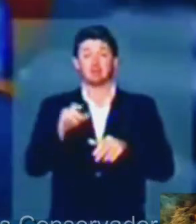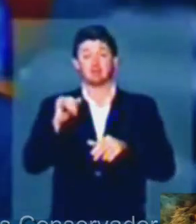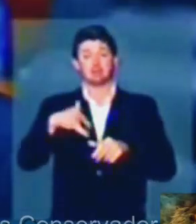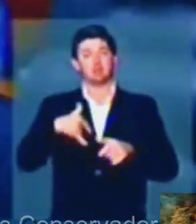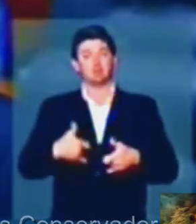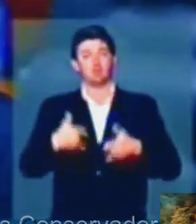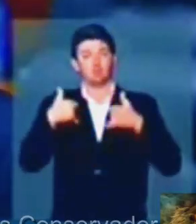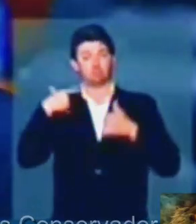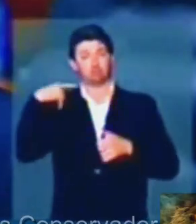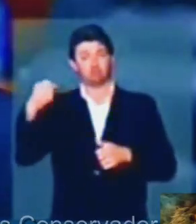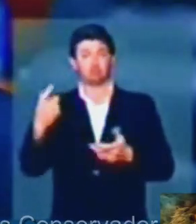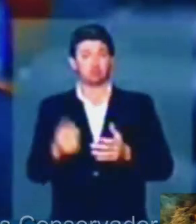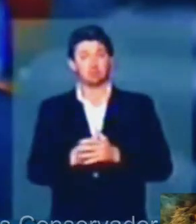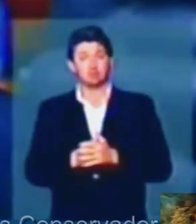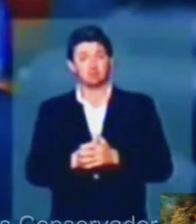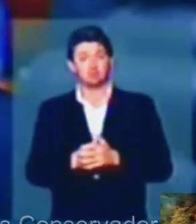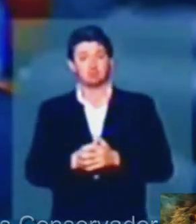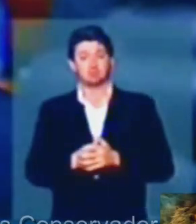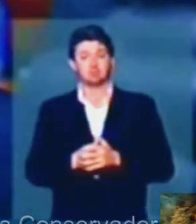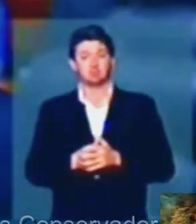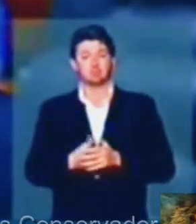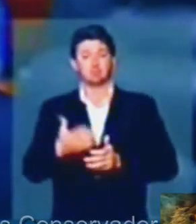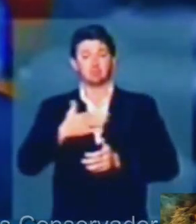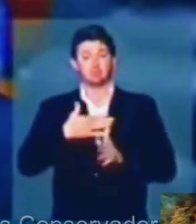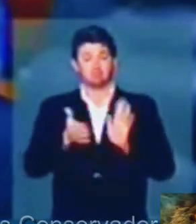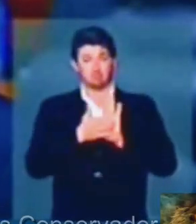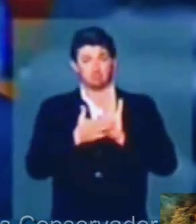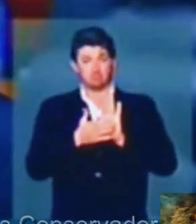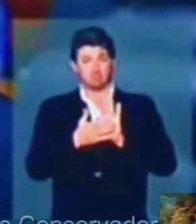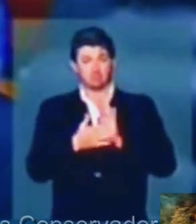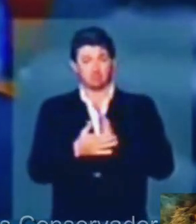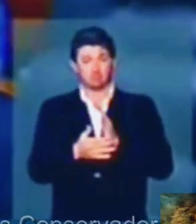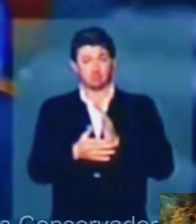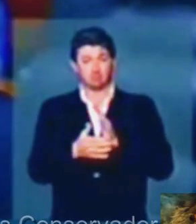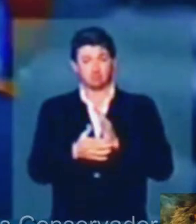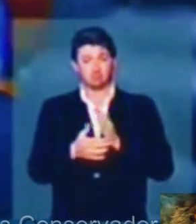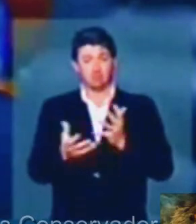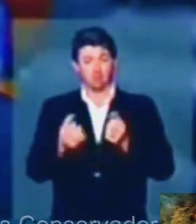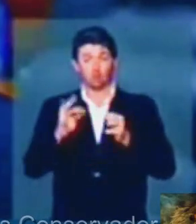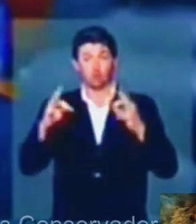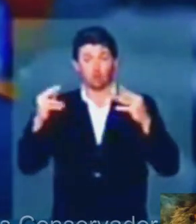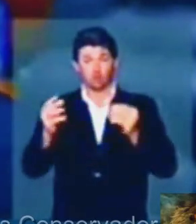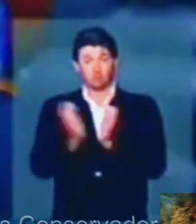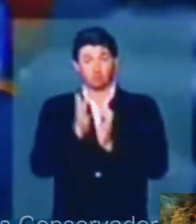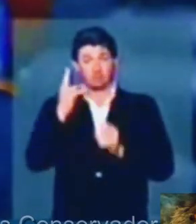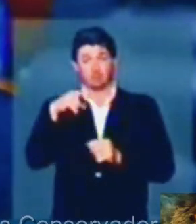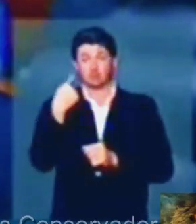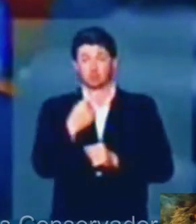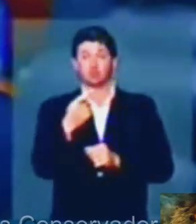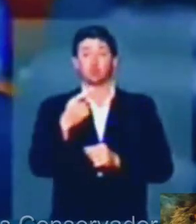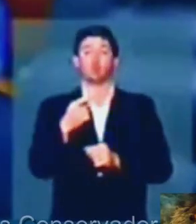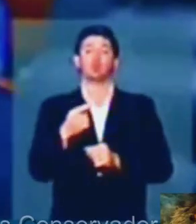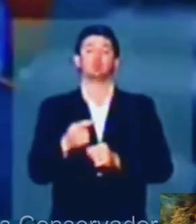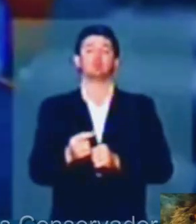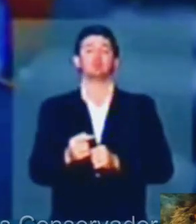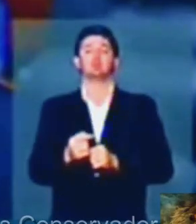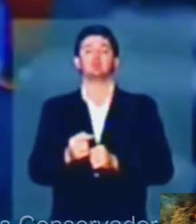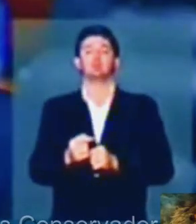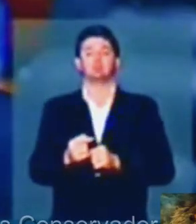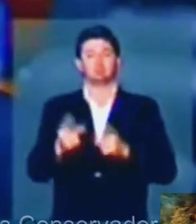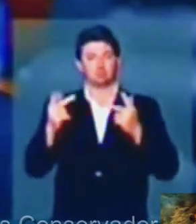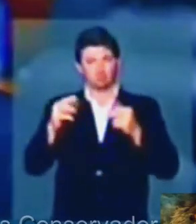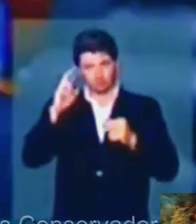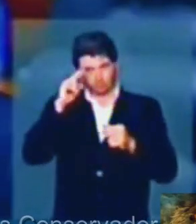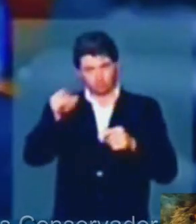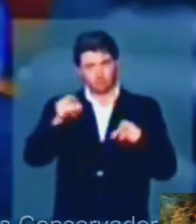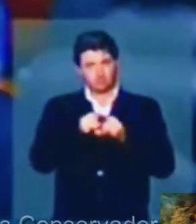eu tenha a honra de, nas minhas propostas, poder ser acolhido por todos o teu partido, não só a bancada de deputados, bem como